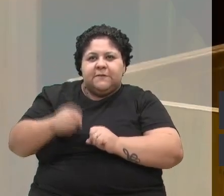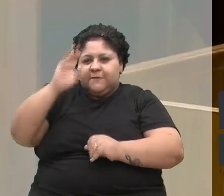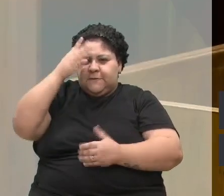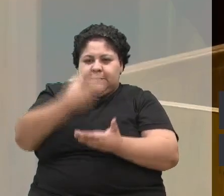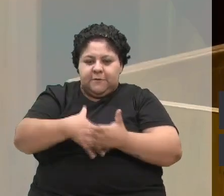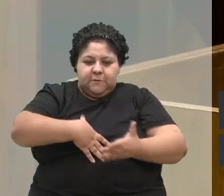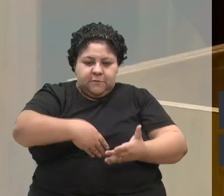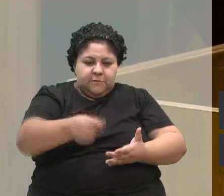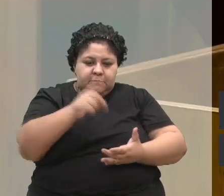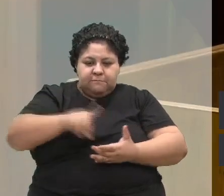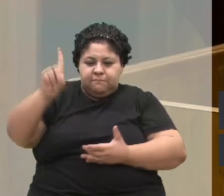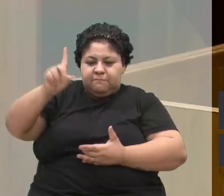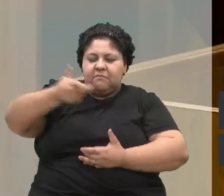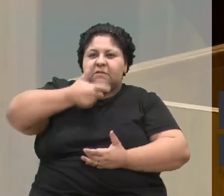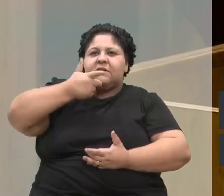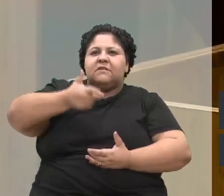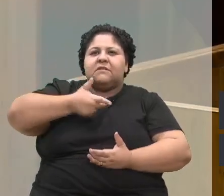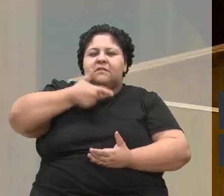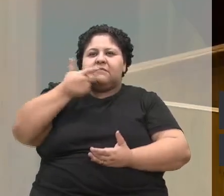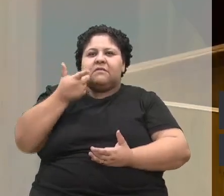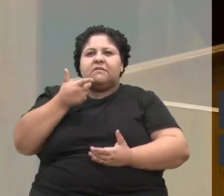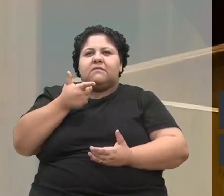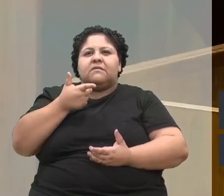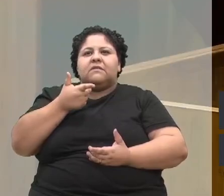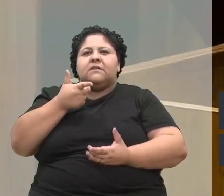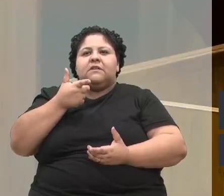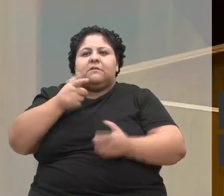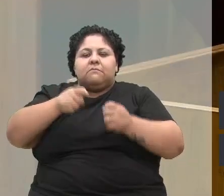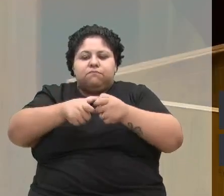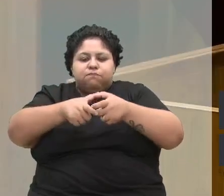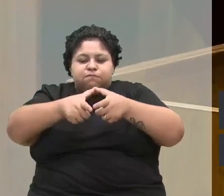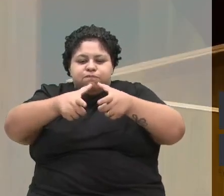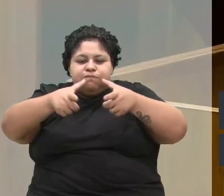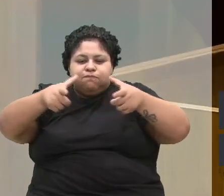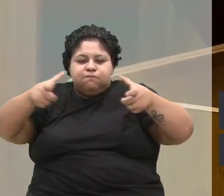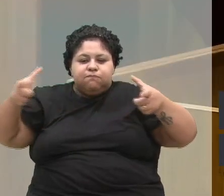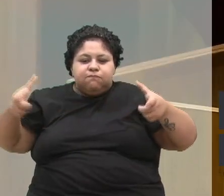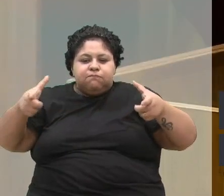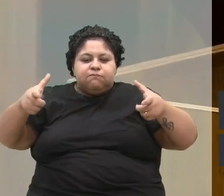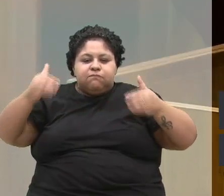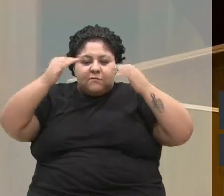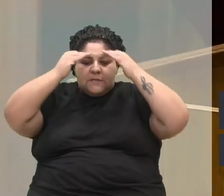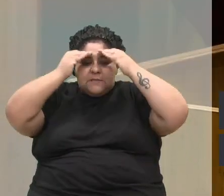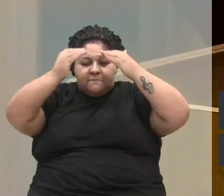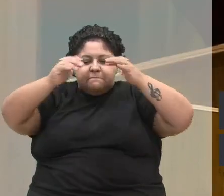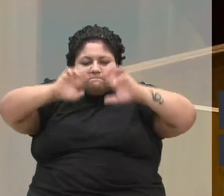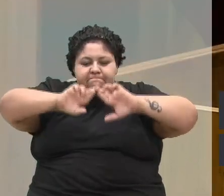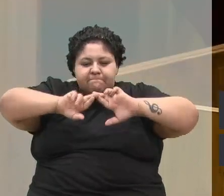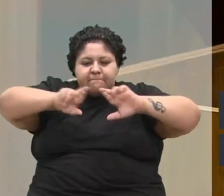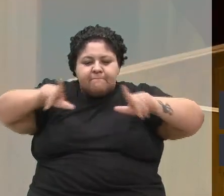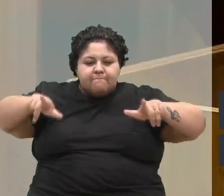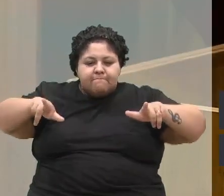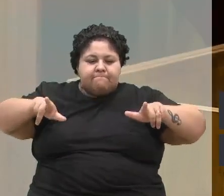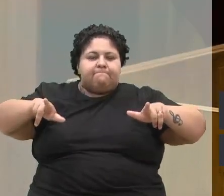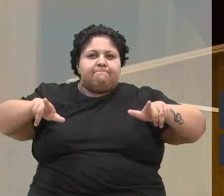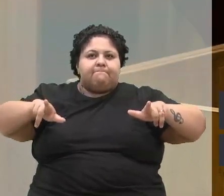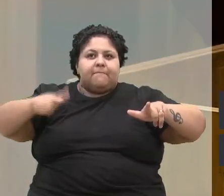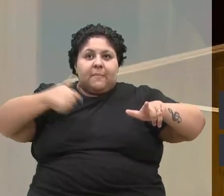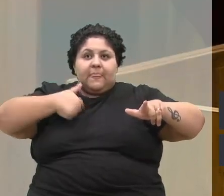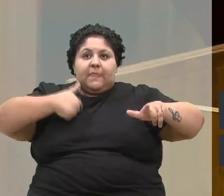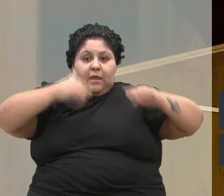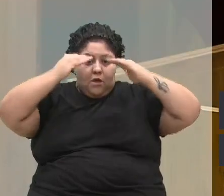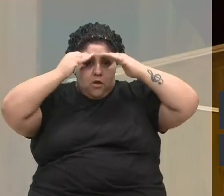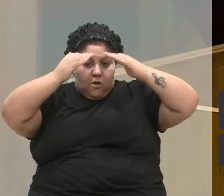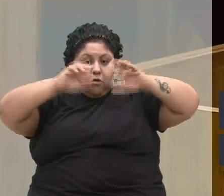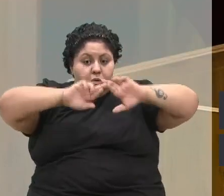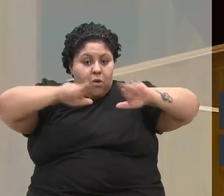Quer dizer, ele fala em alargar a tenda, em respeitar o diferente, Eu respeito aqui